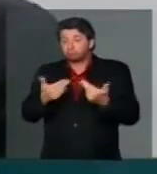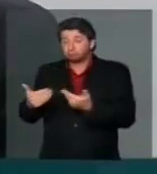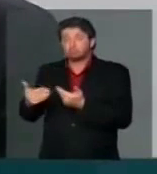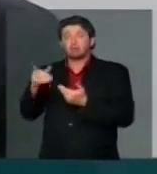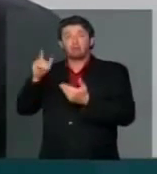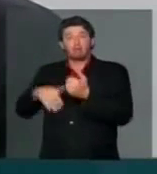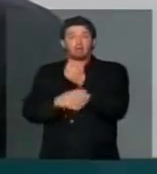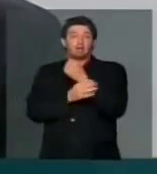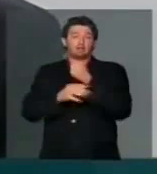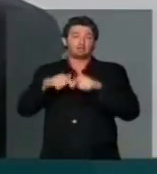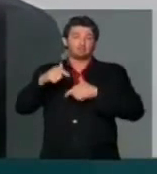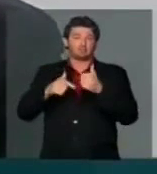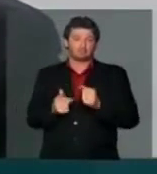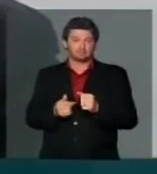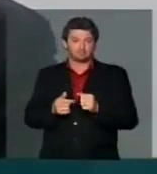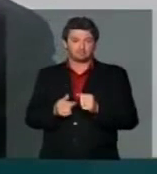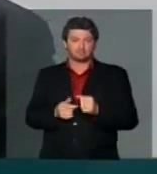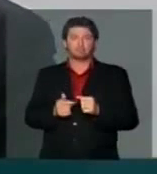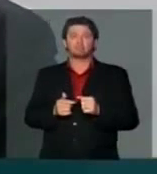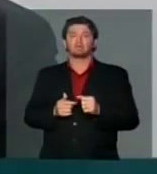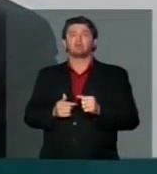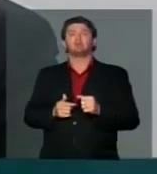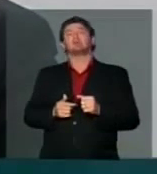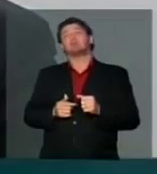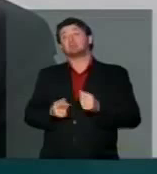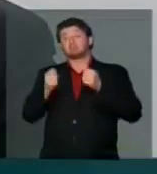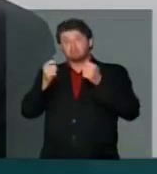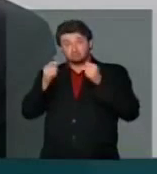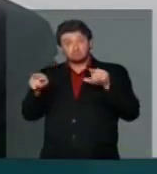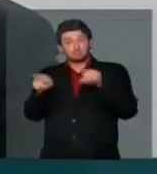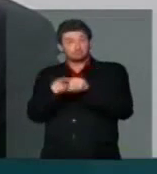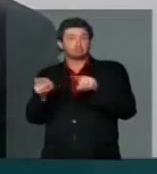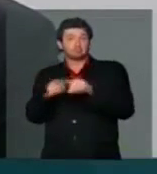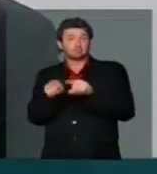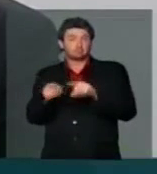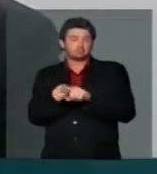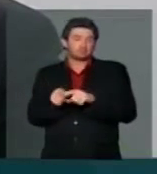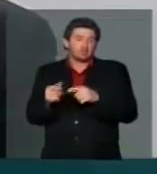garantia do projeto, né? Entre outras coisas, se buscar, né,